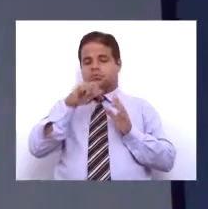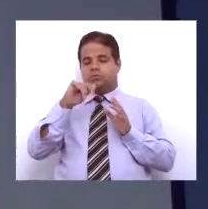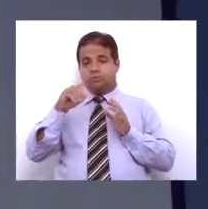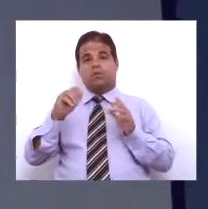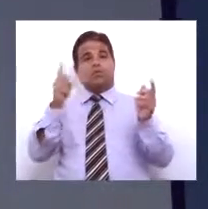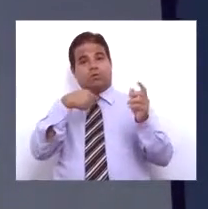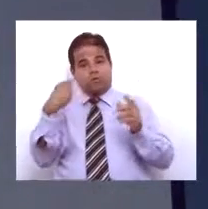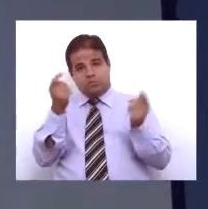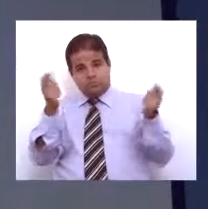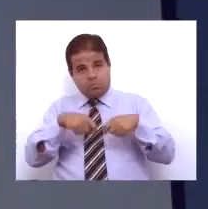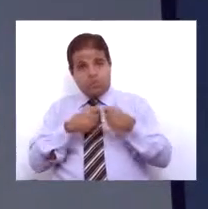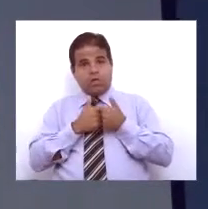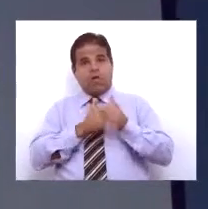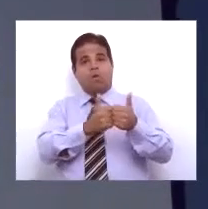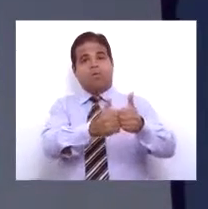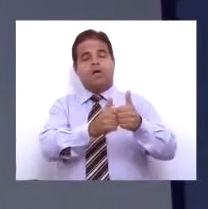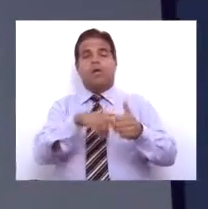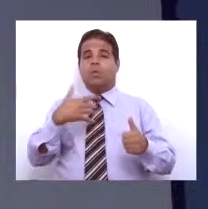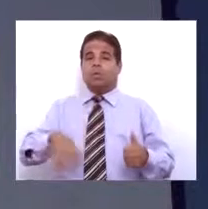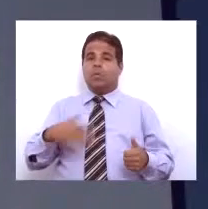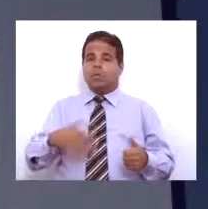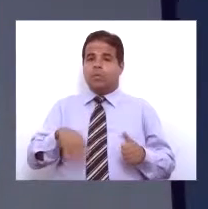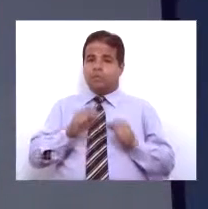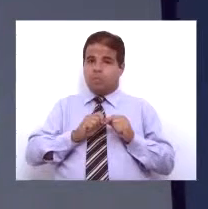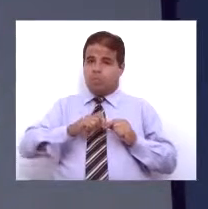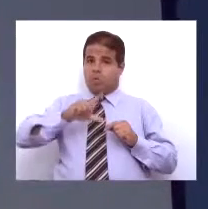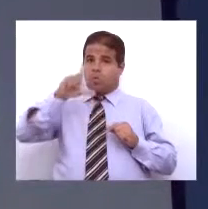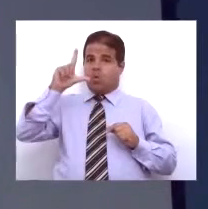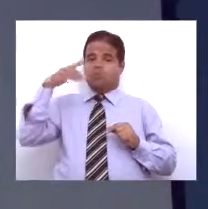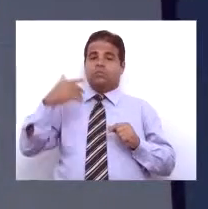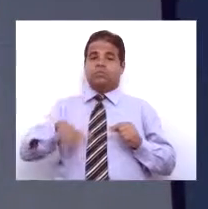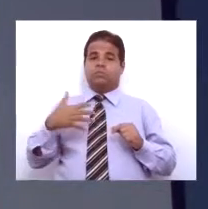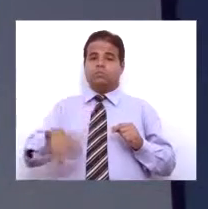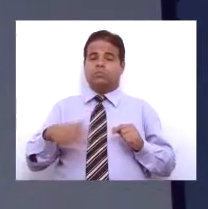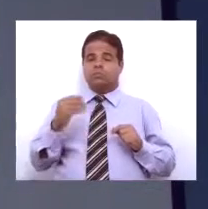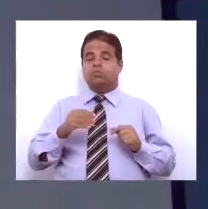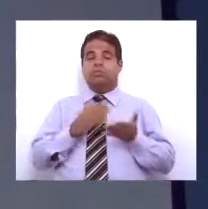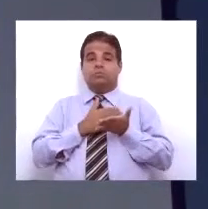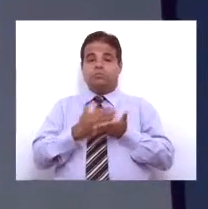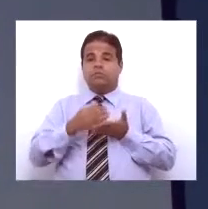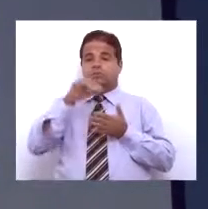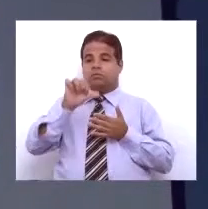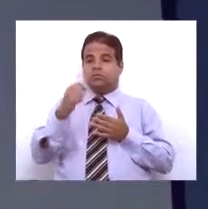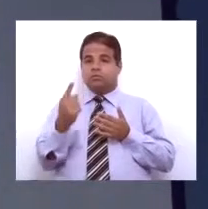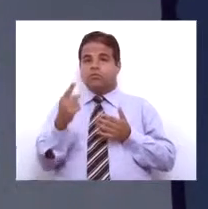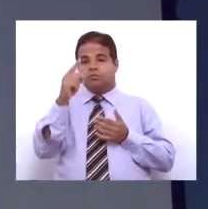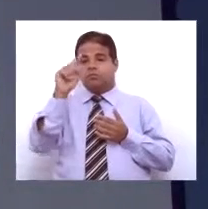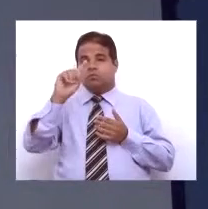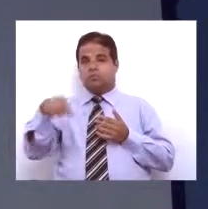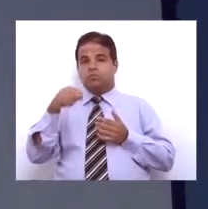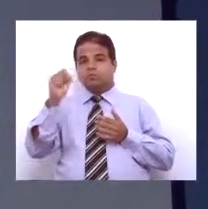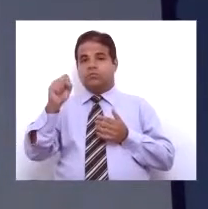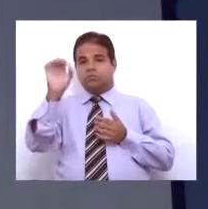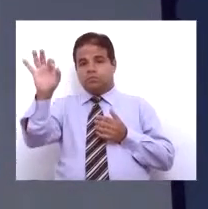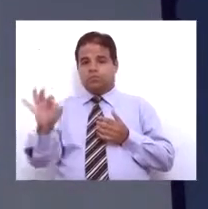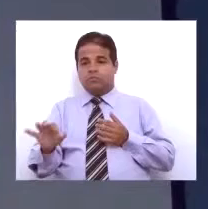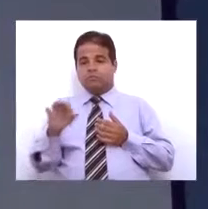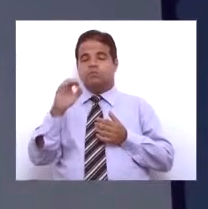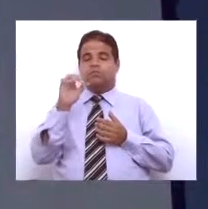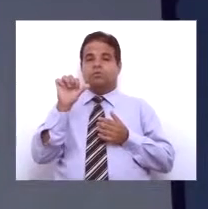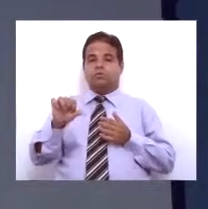acompanhar luziene são extremamente elevados todos eles né começando com 91,8 por cento 9